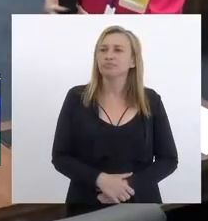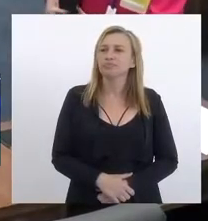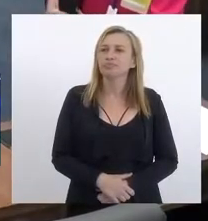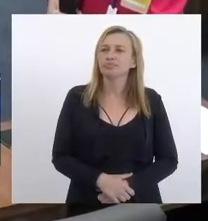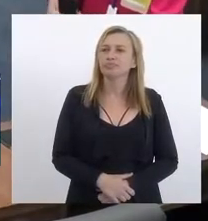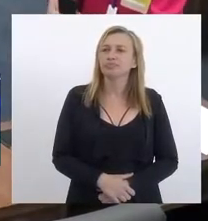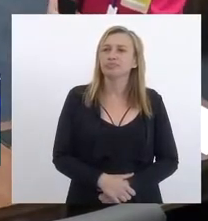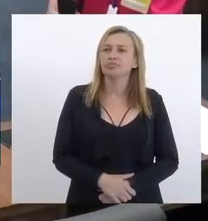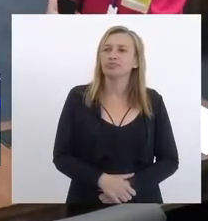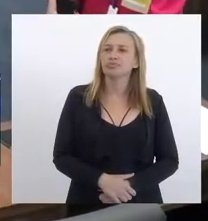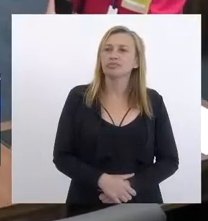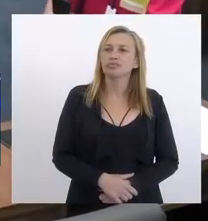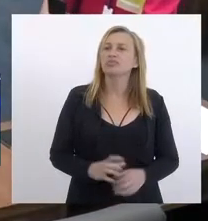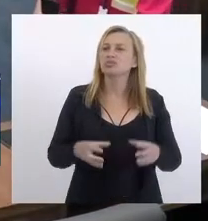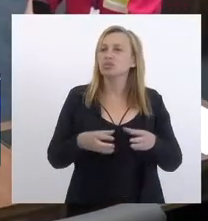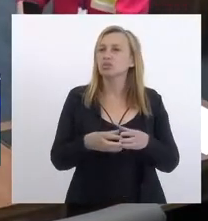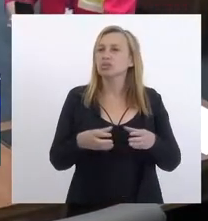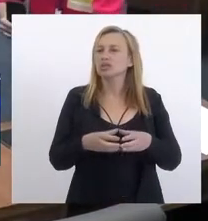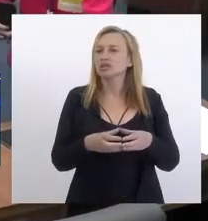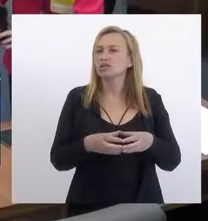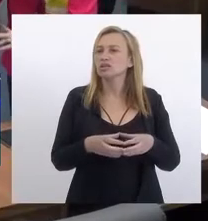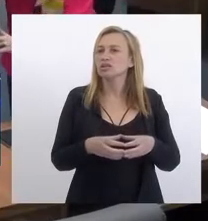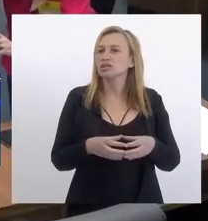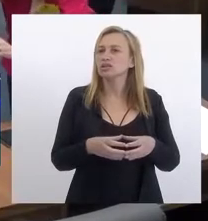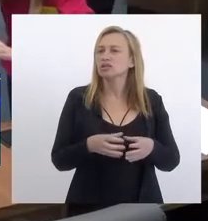Comissão de Habitação, presidente.